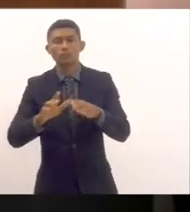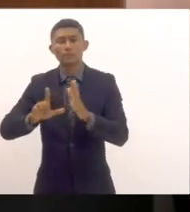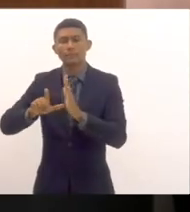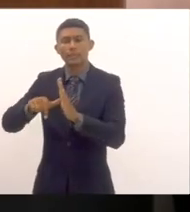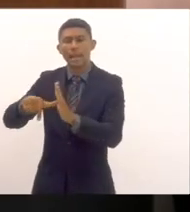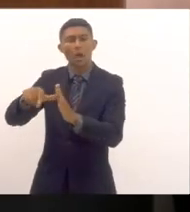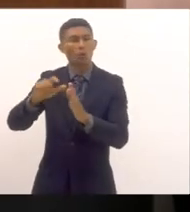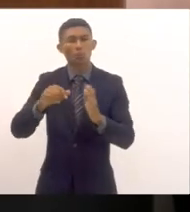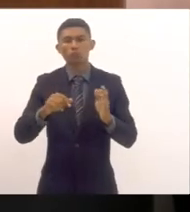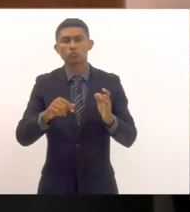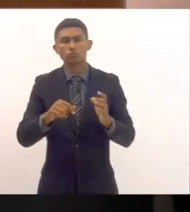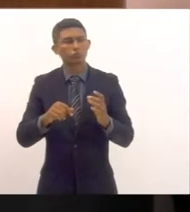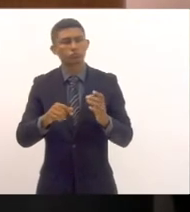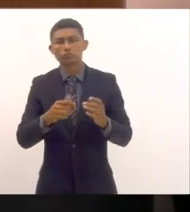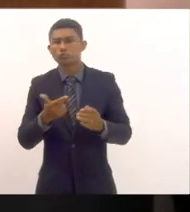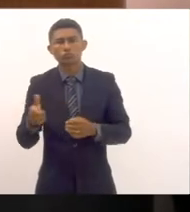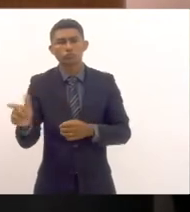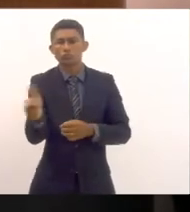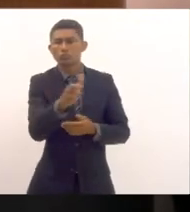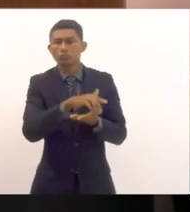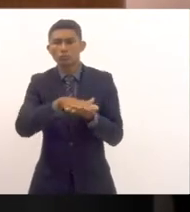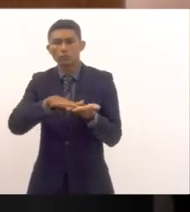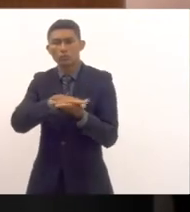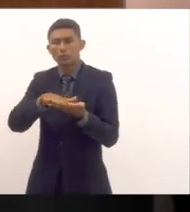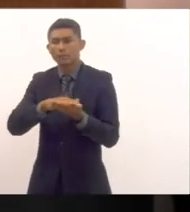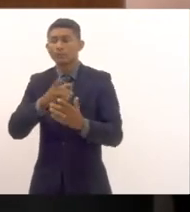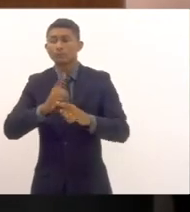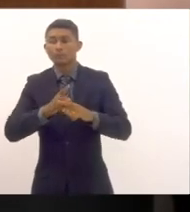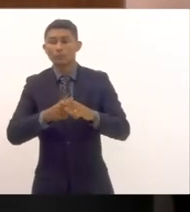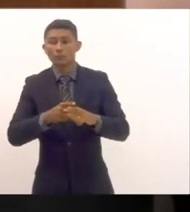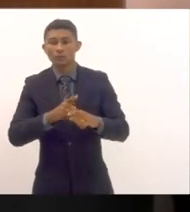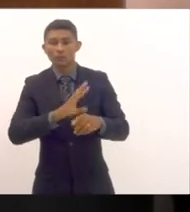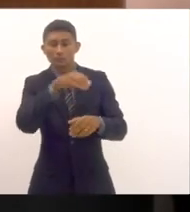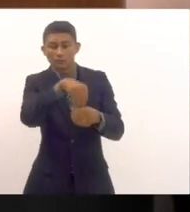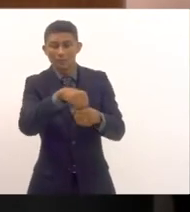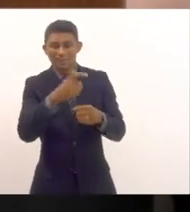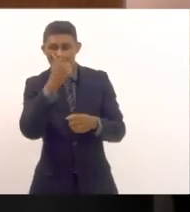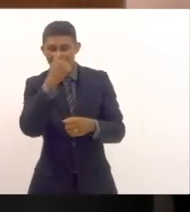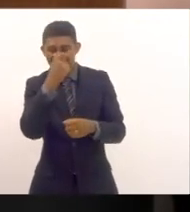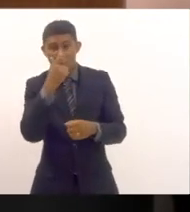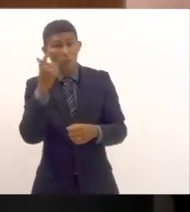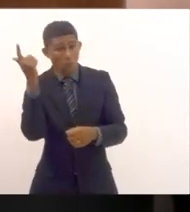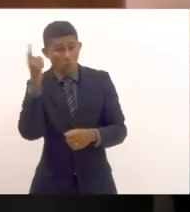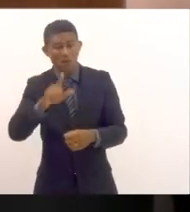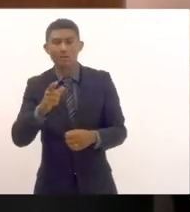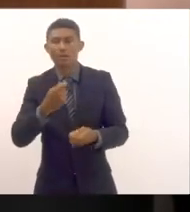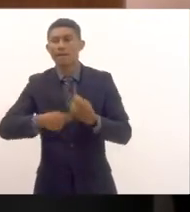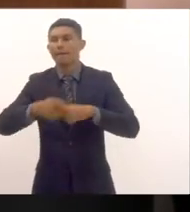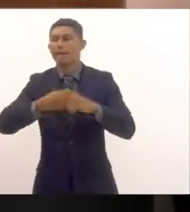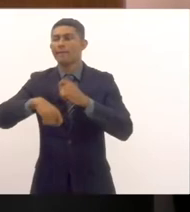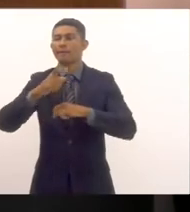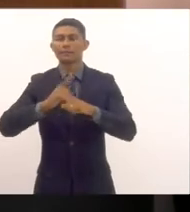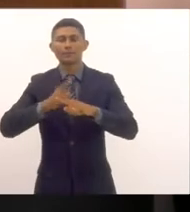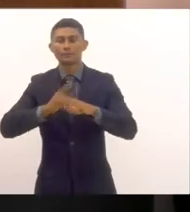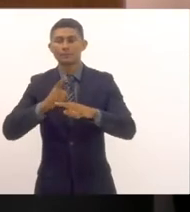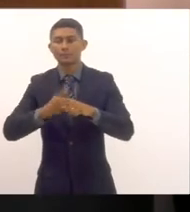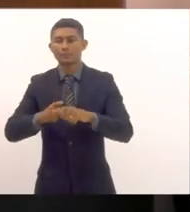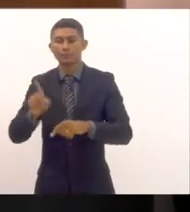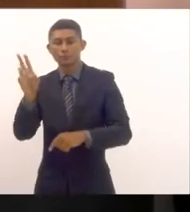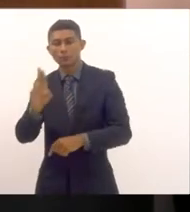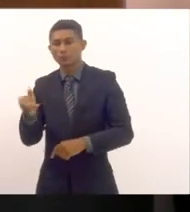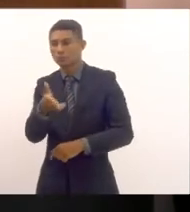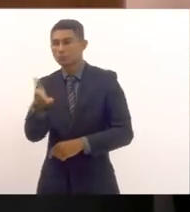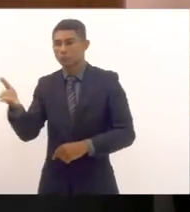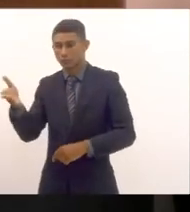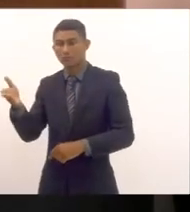e eles fazem isso que quanto mais ele super lote o mesmo vagão Mas eles arrecadam o que o índice de passageiro por quilômetro é